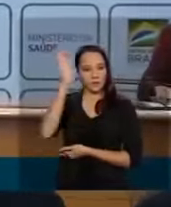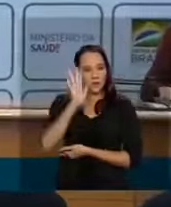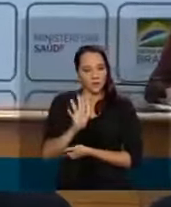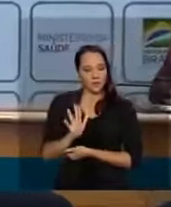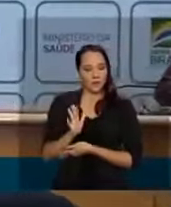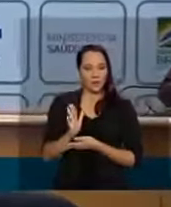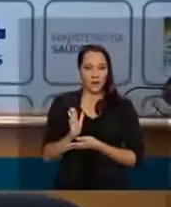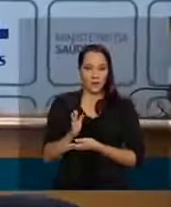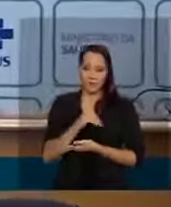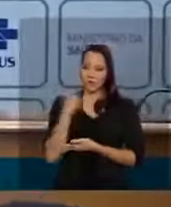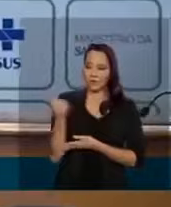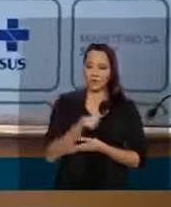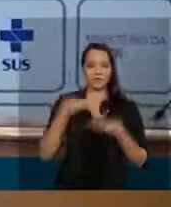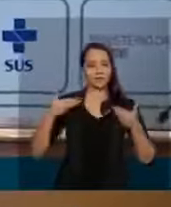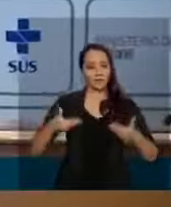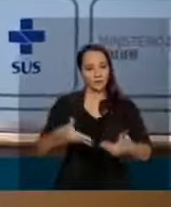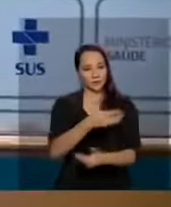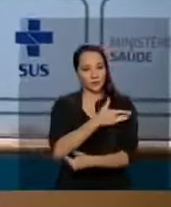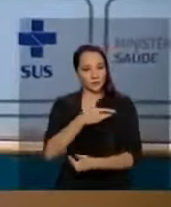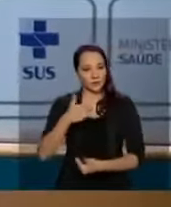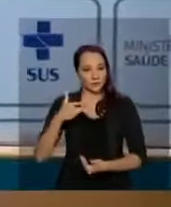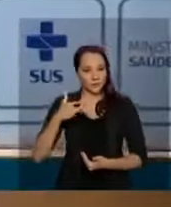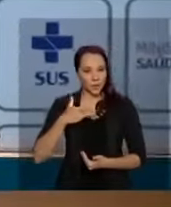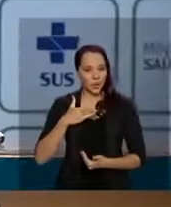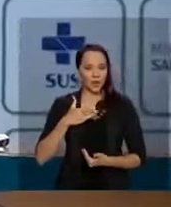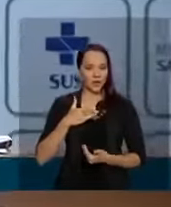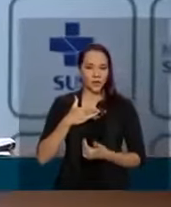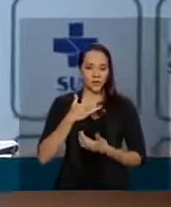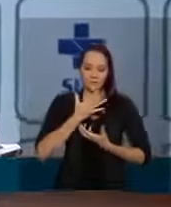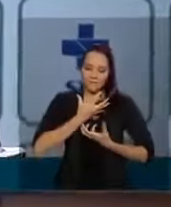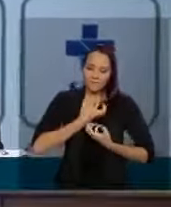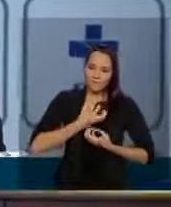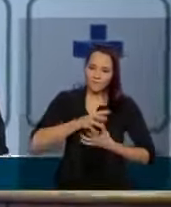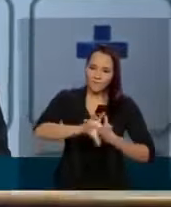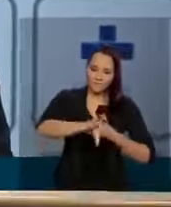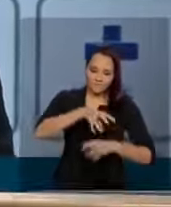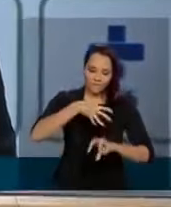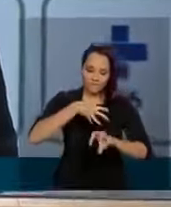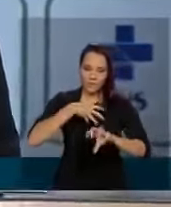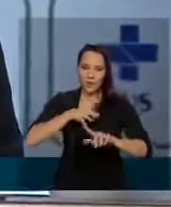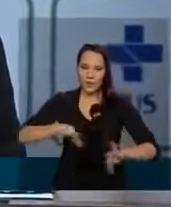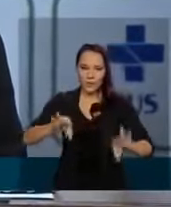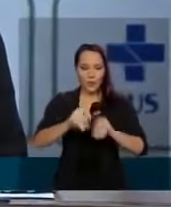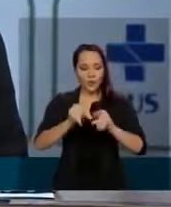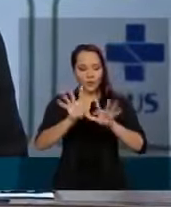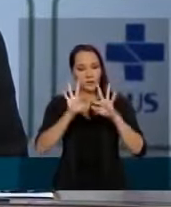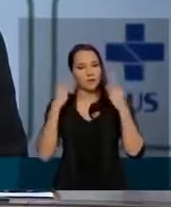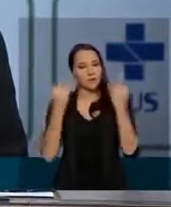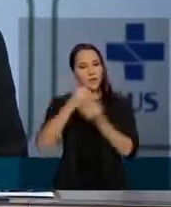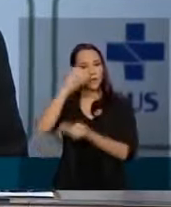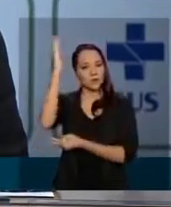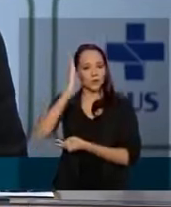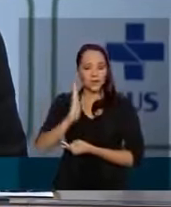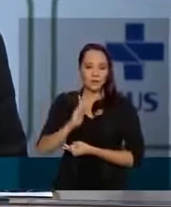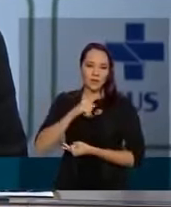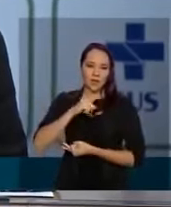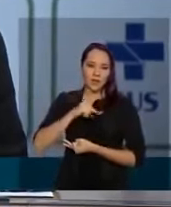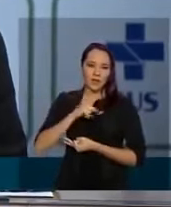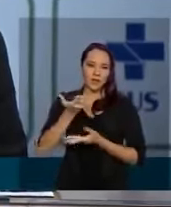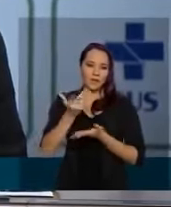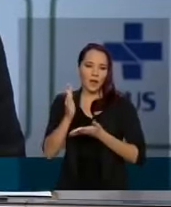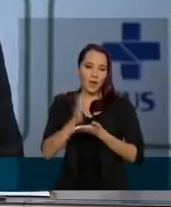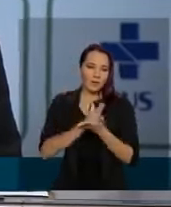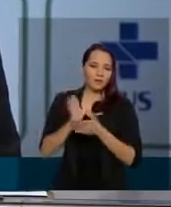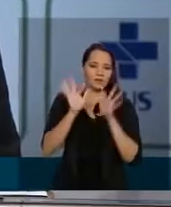nós que fazemos o Ministério da Saúde, nos solidarizamos com todas as famílias brasileiras que perderam seus